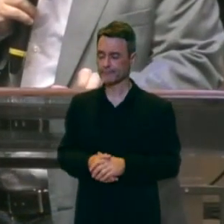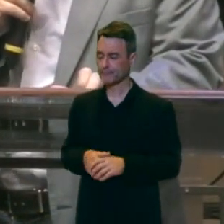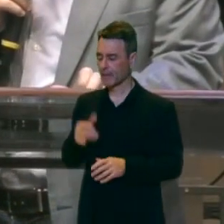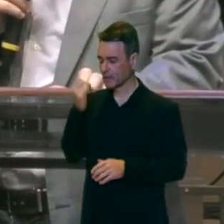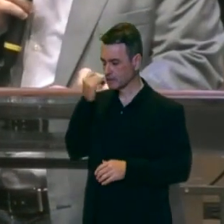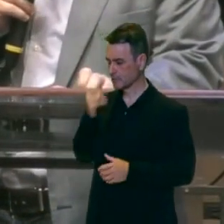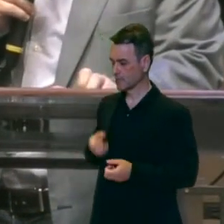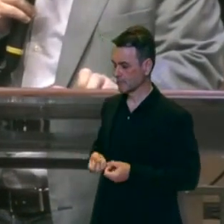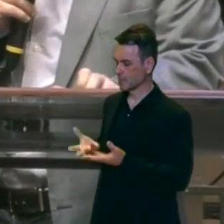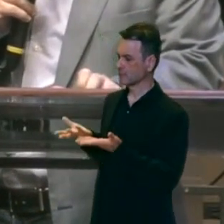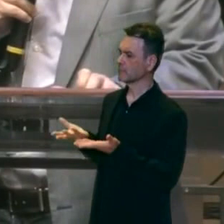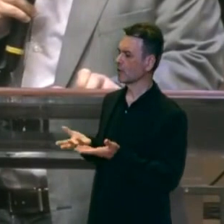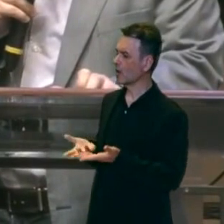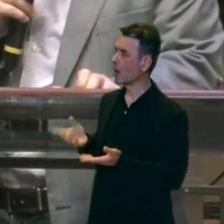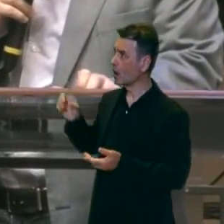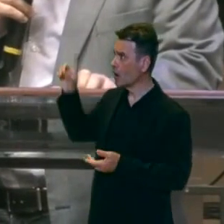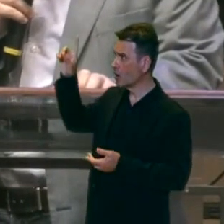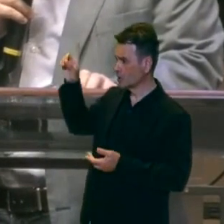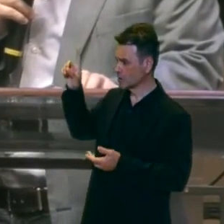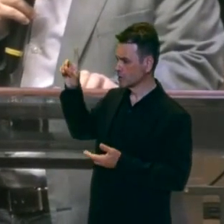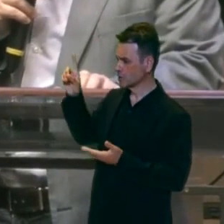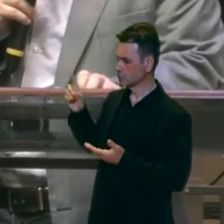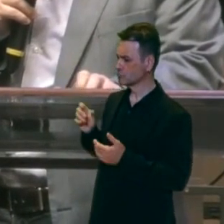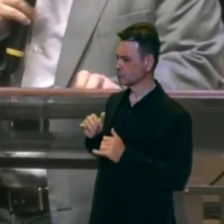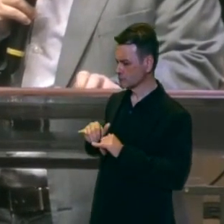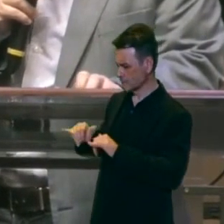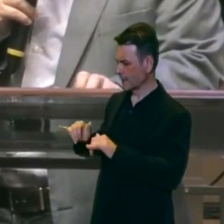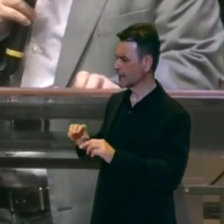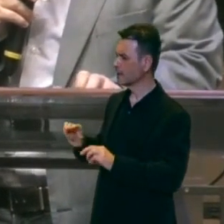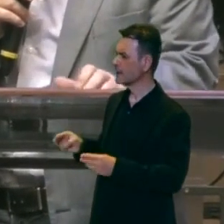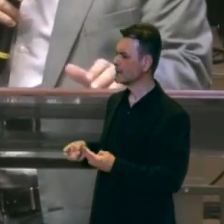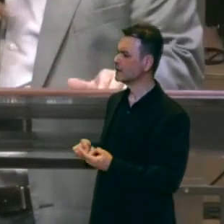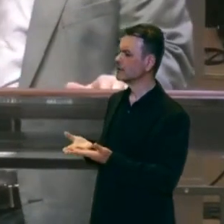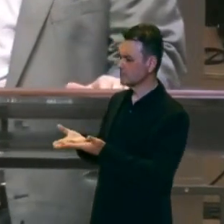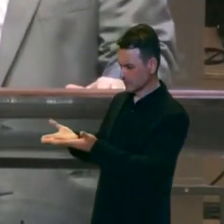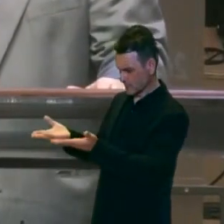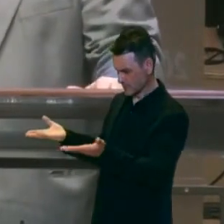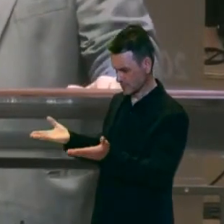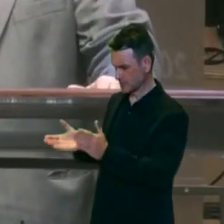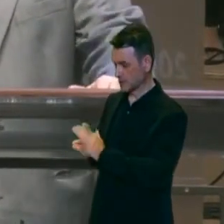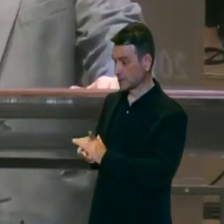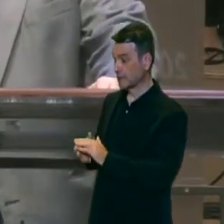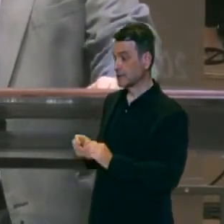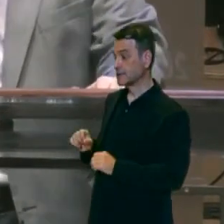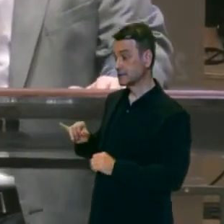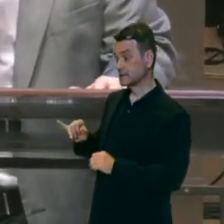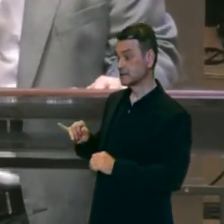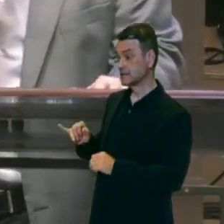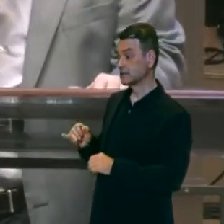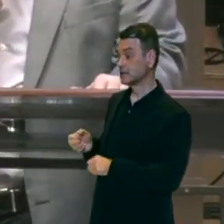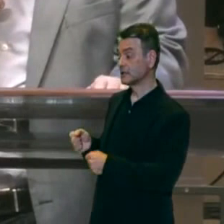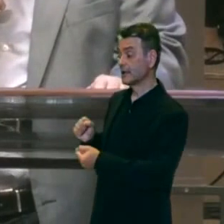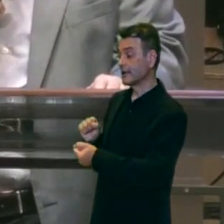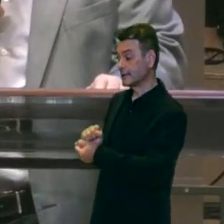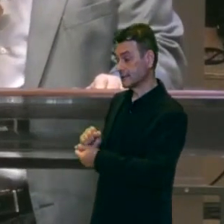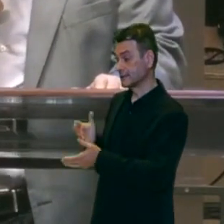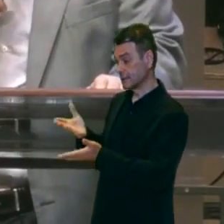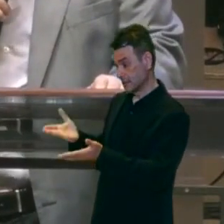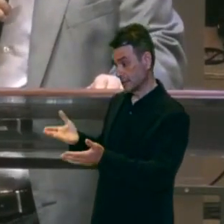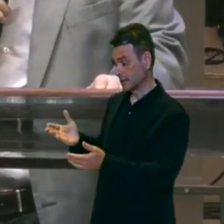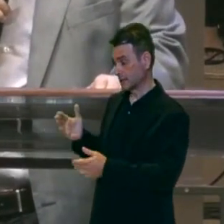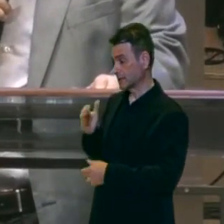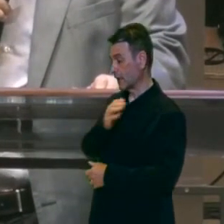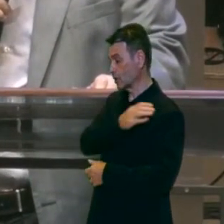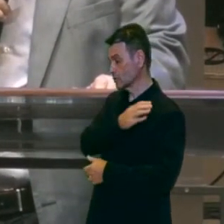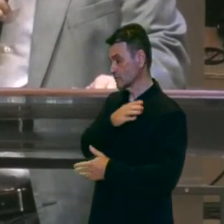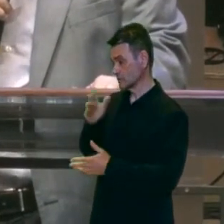Zedequias: assim diz o Senhor dos exércitos, Deus de Israel: se você se render imediatamente aos oficiais do